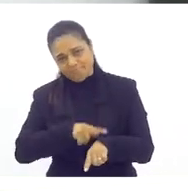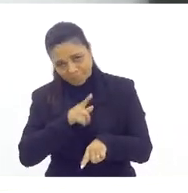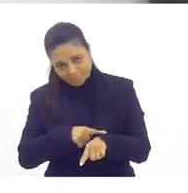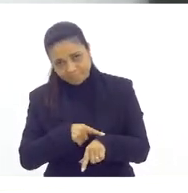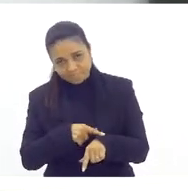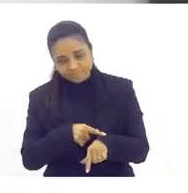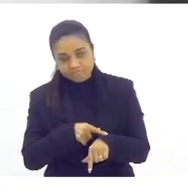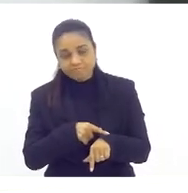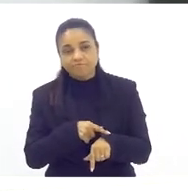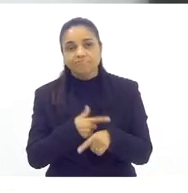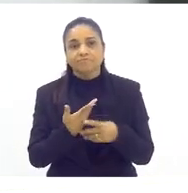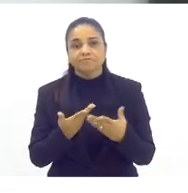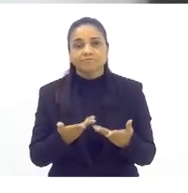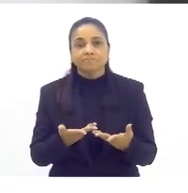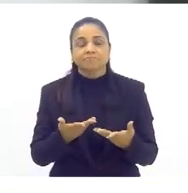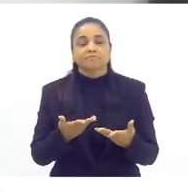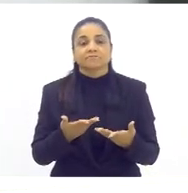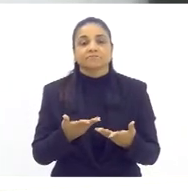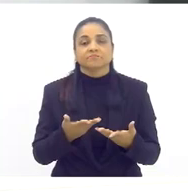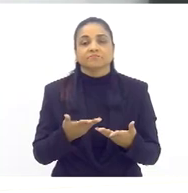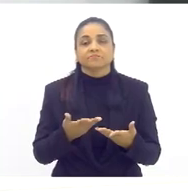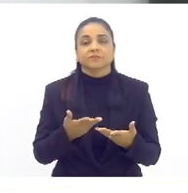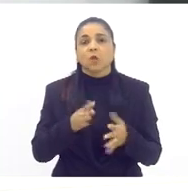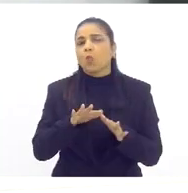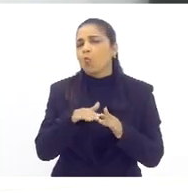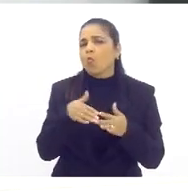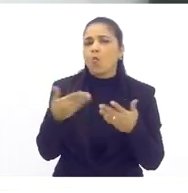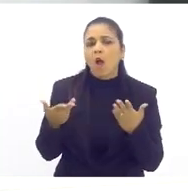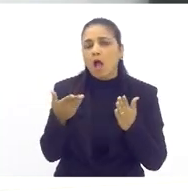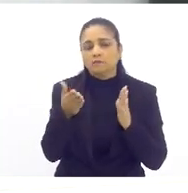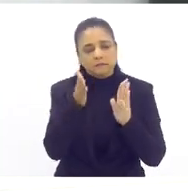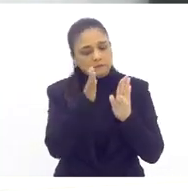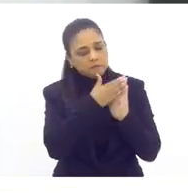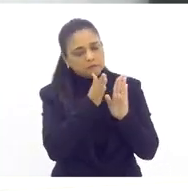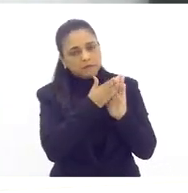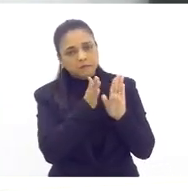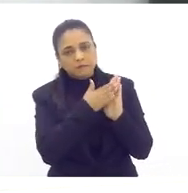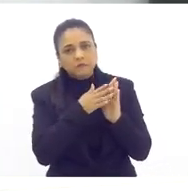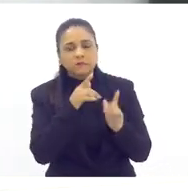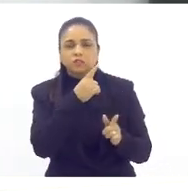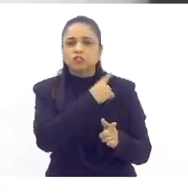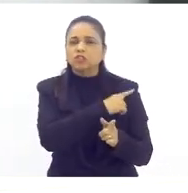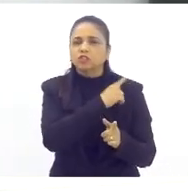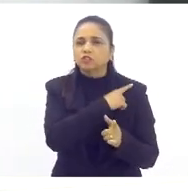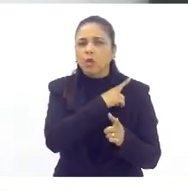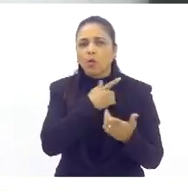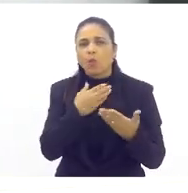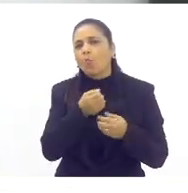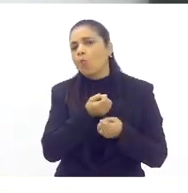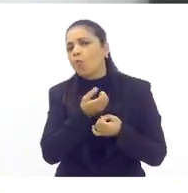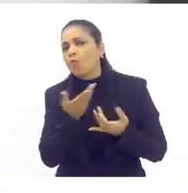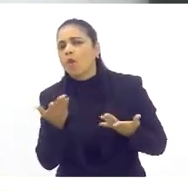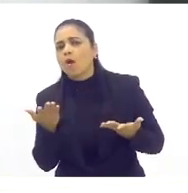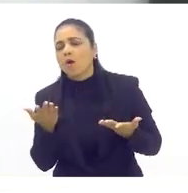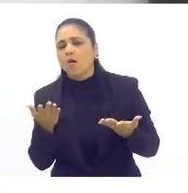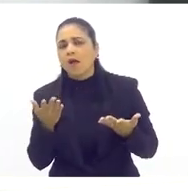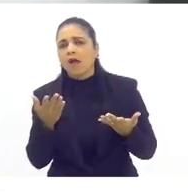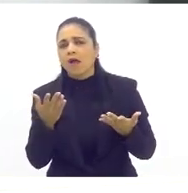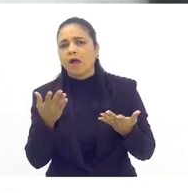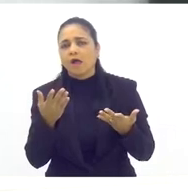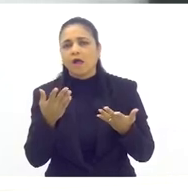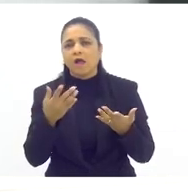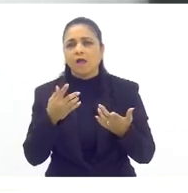isso quais são os propósitos dessa gestão Qual é a vinculação dela eu não tô gente aqui